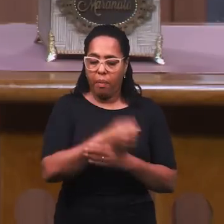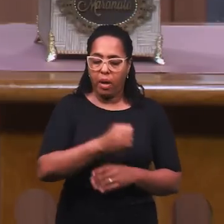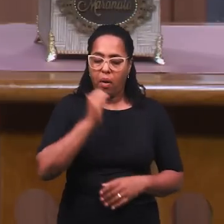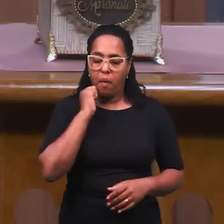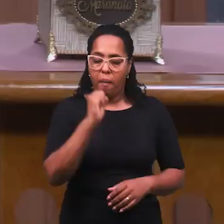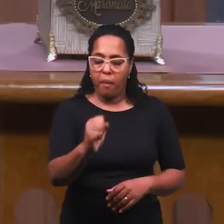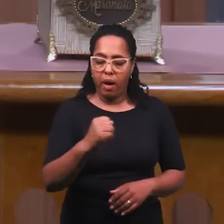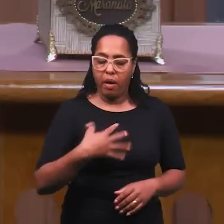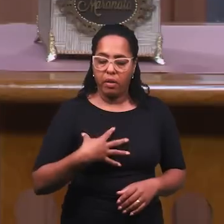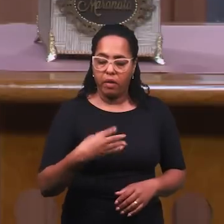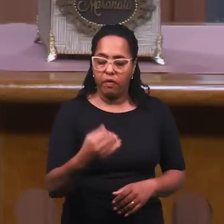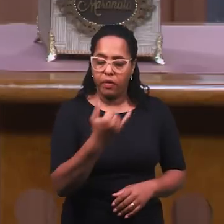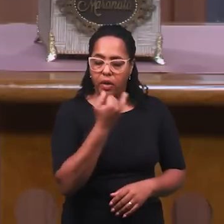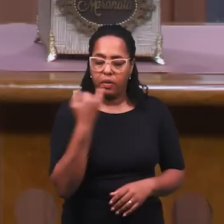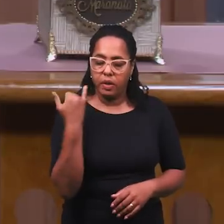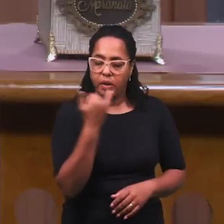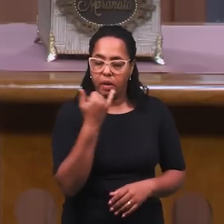sacrificar